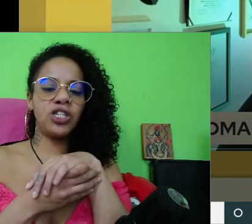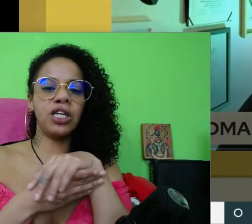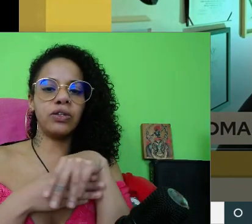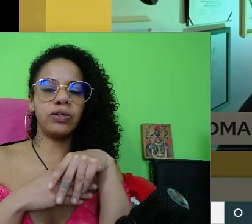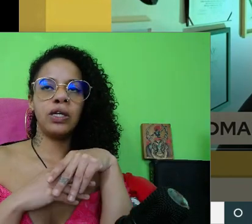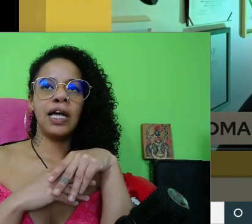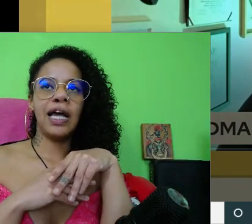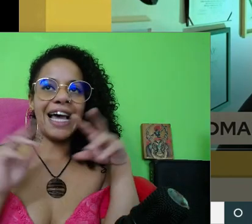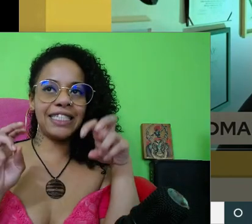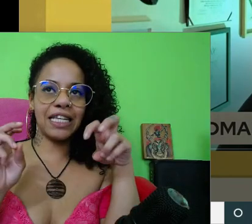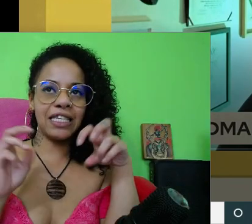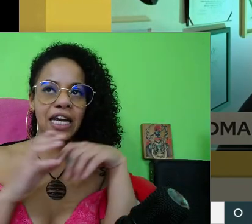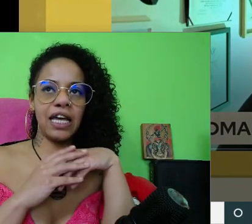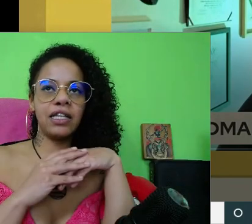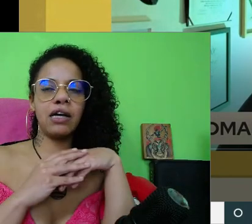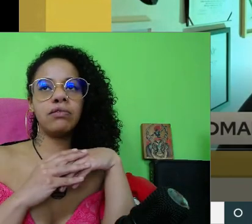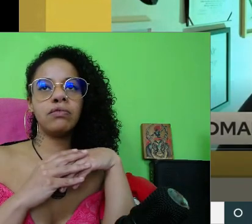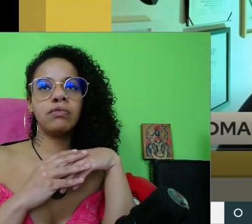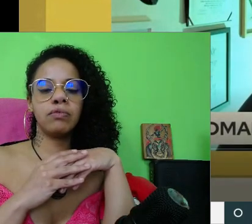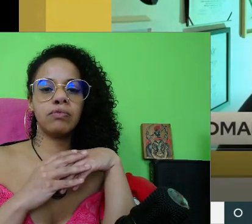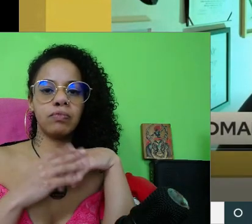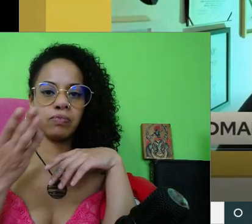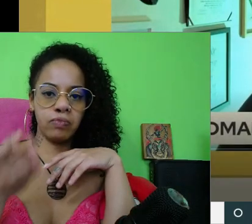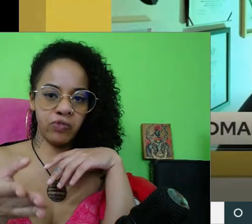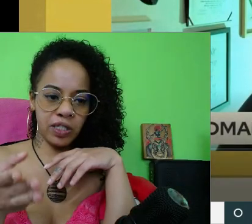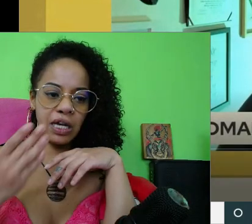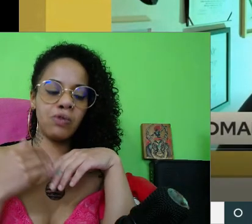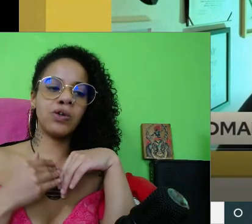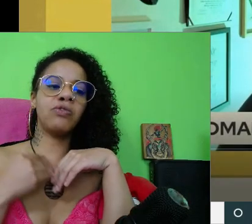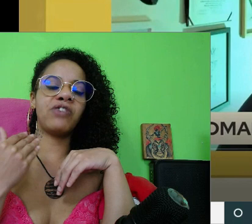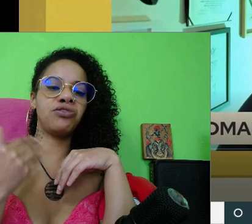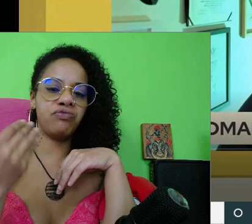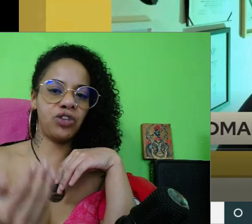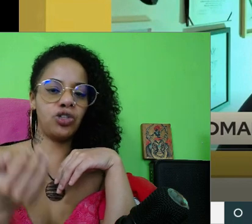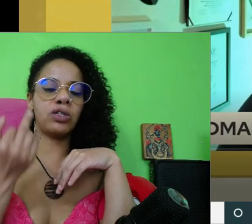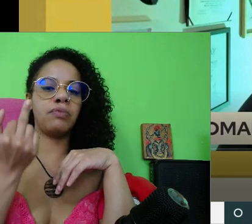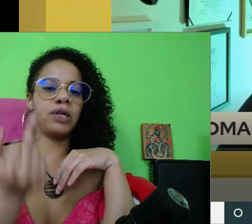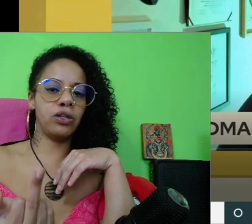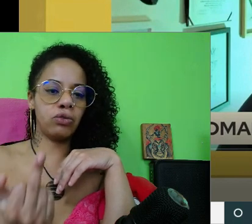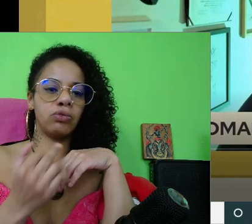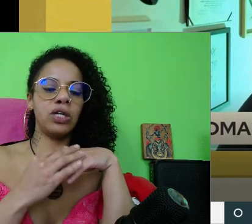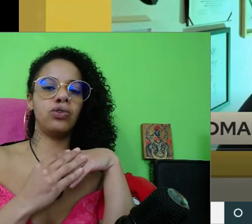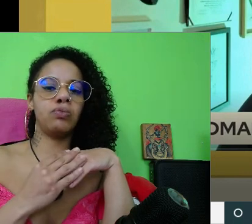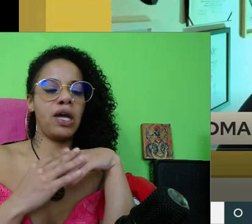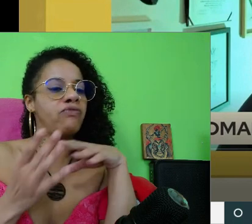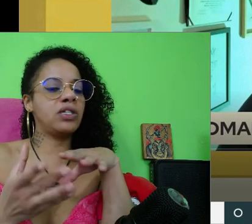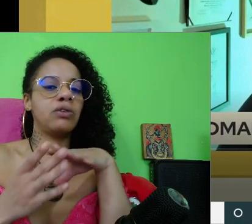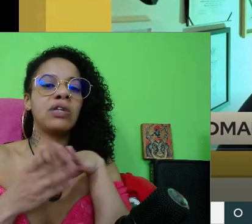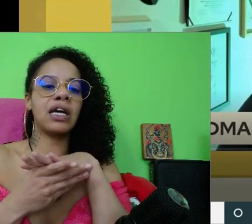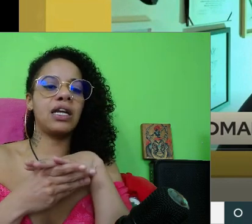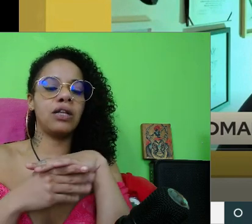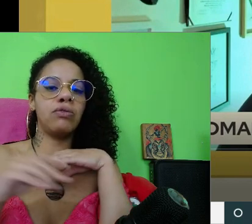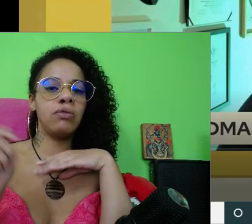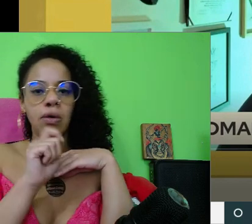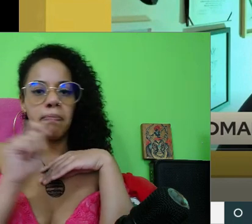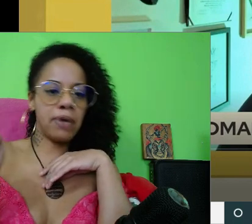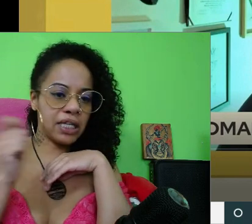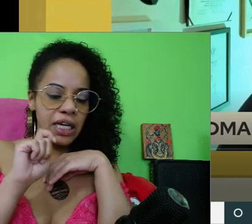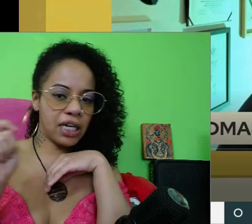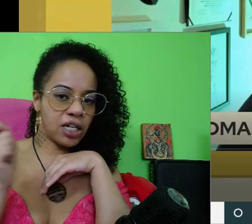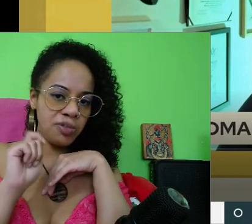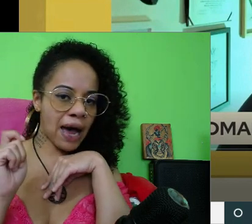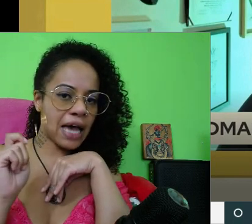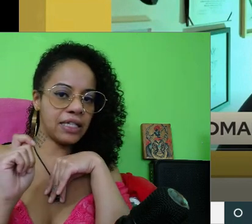repetindo essa treta você quando faz um vídeo terminando com dedo do meio você não tá querendo